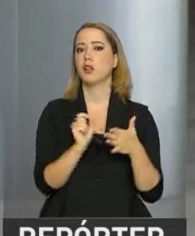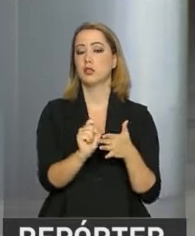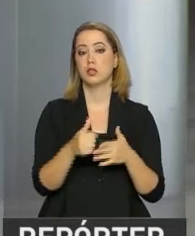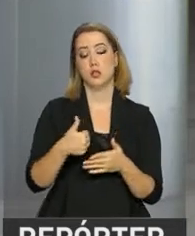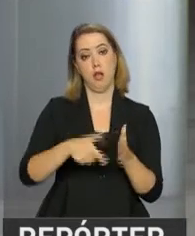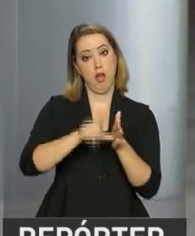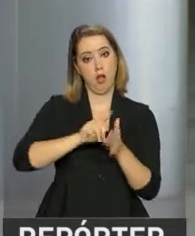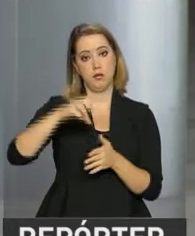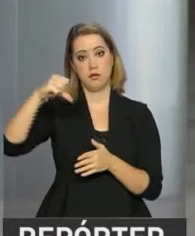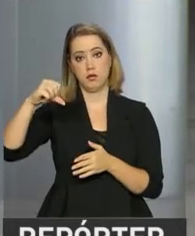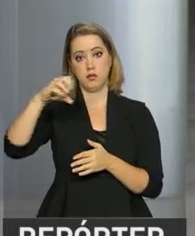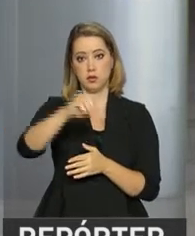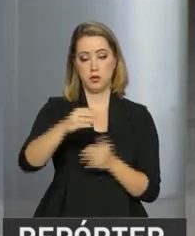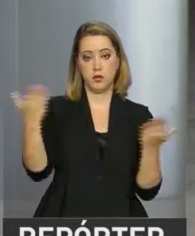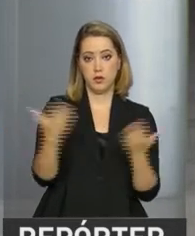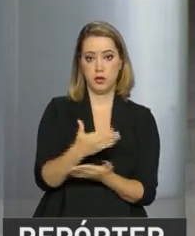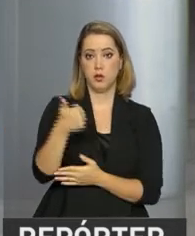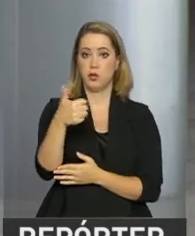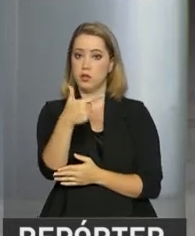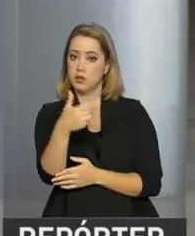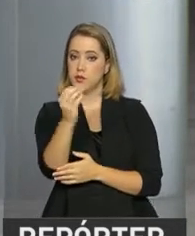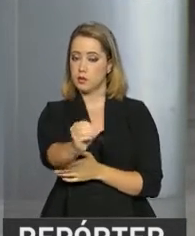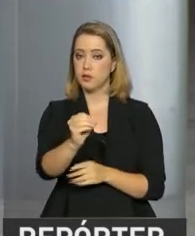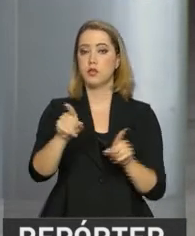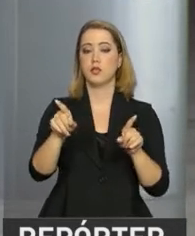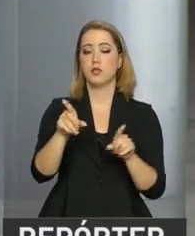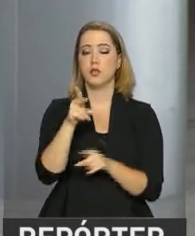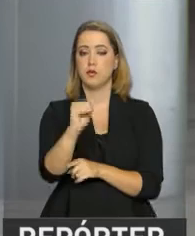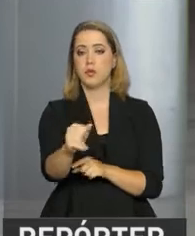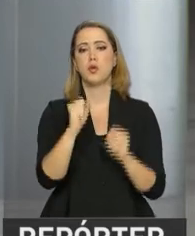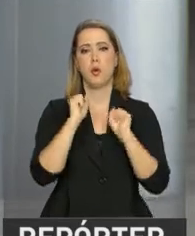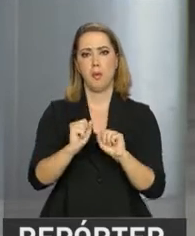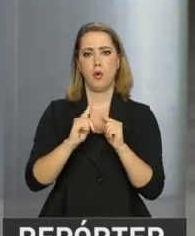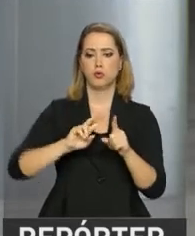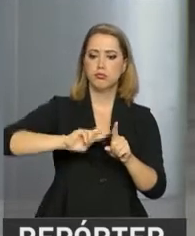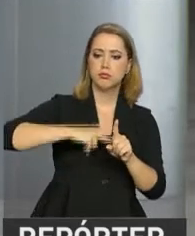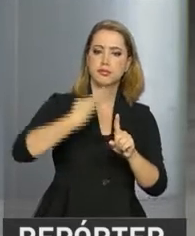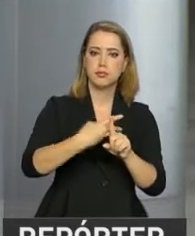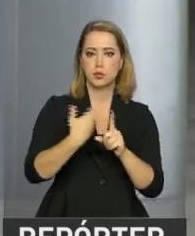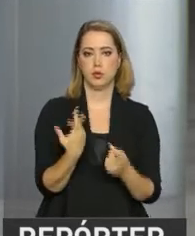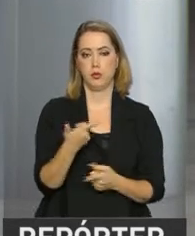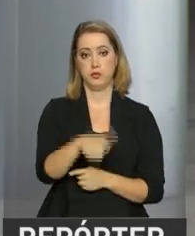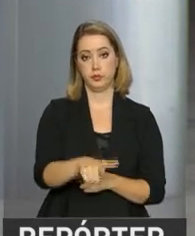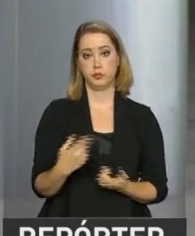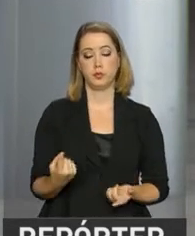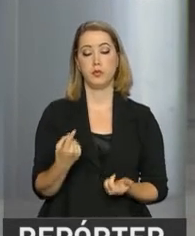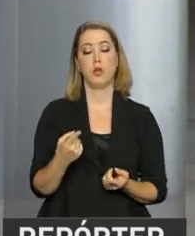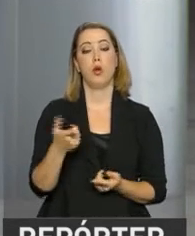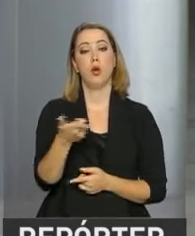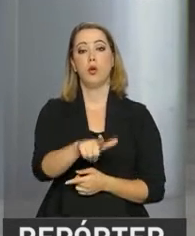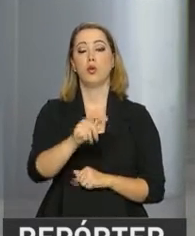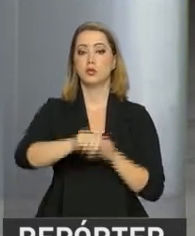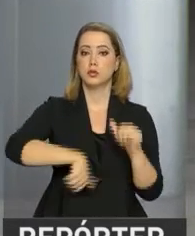90 para 120 dias sendo que eles podem ser prorrogados por um mesmo período uma única vez ou outra mudança é que serão